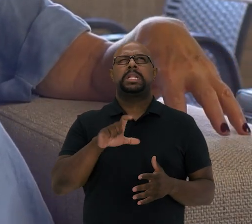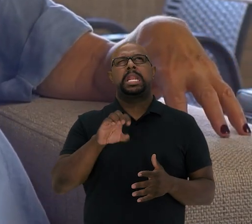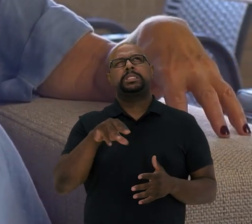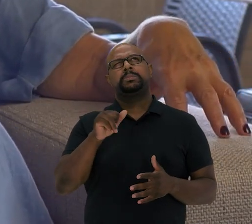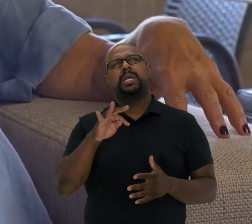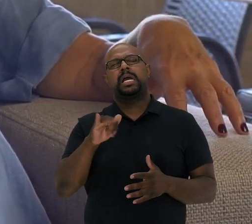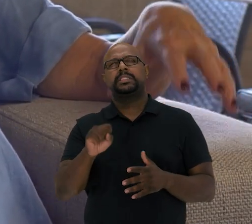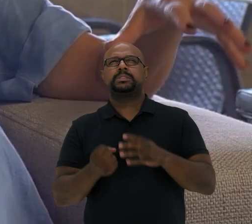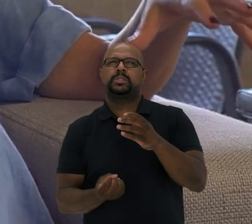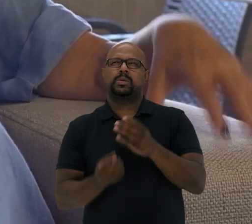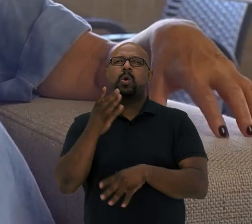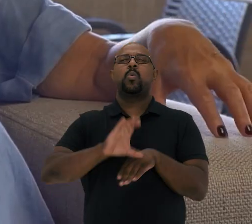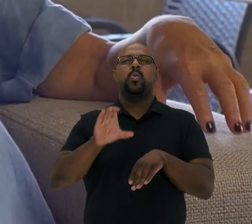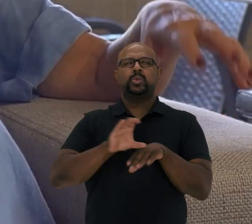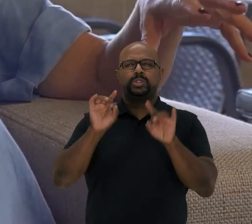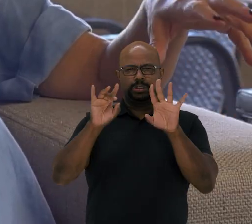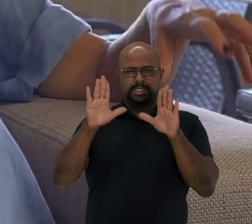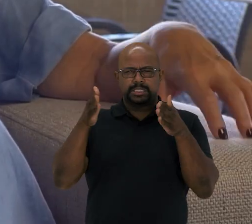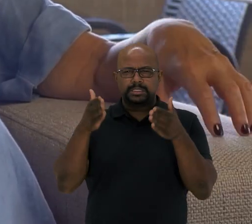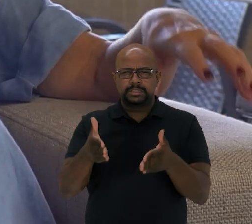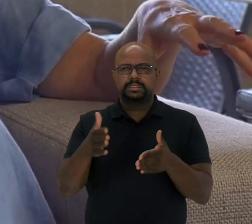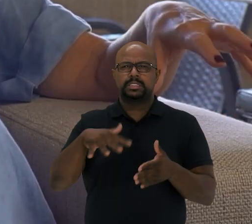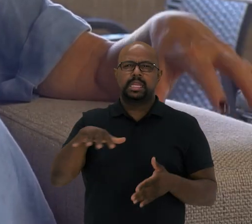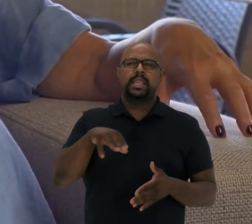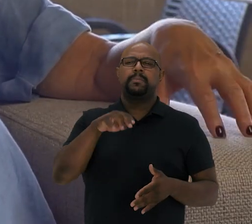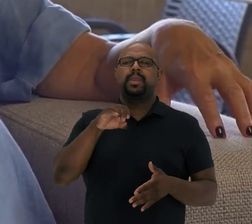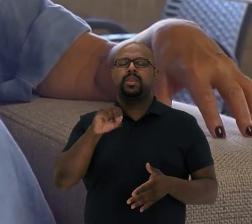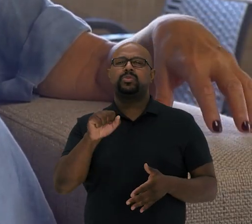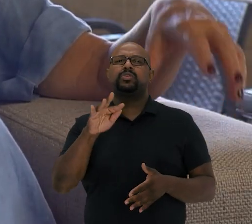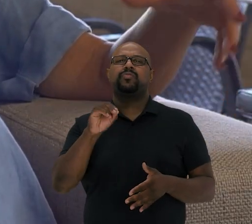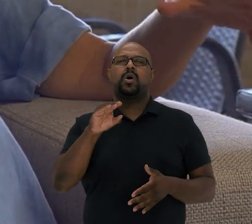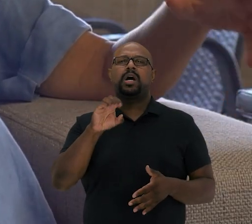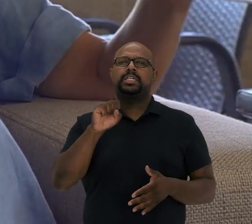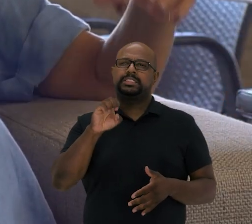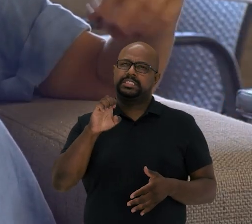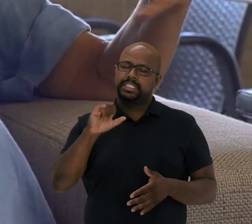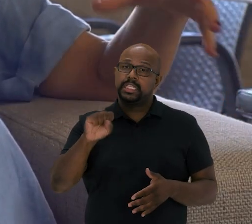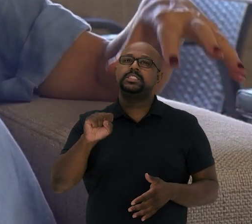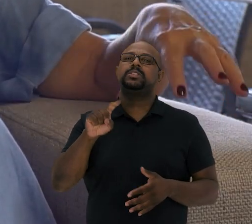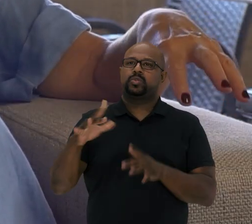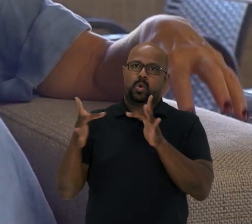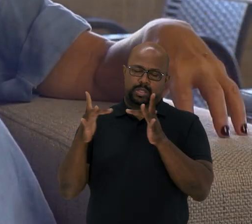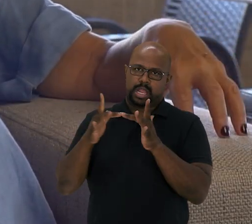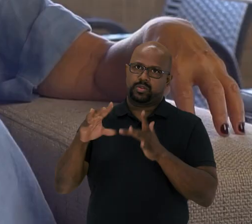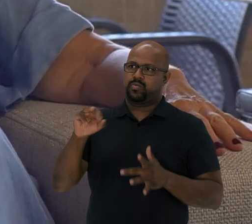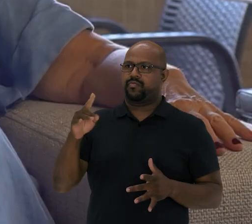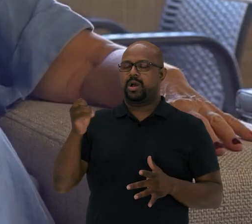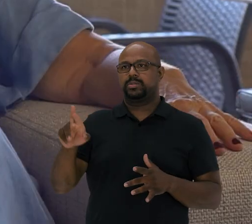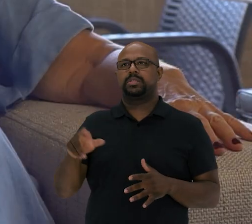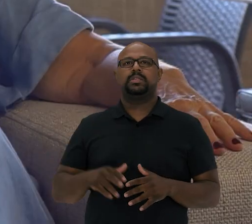de mata. Nós criamos até um curso de especialização em lenhos fósseis durante esse tempo de contato com o